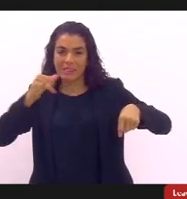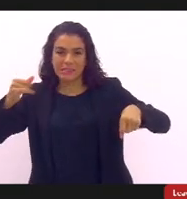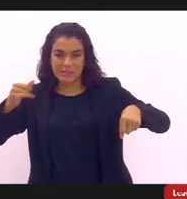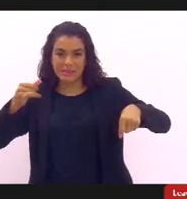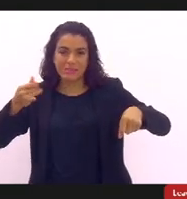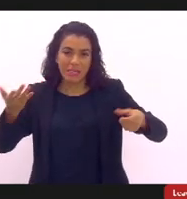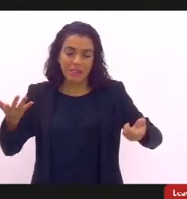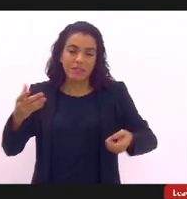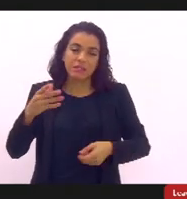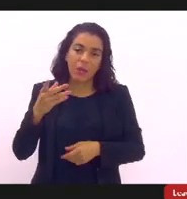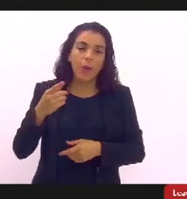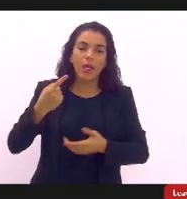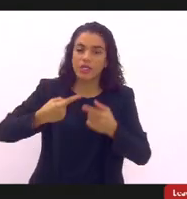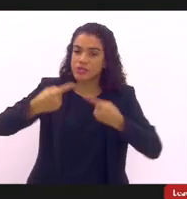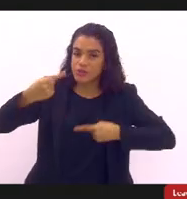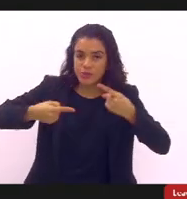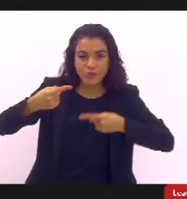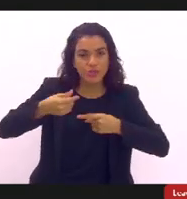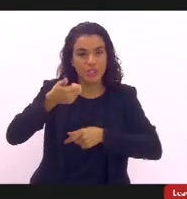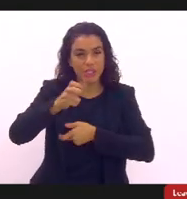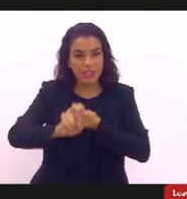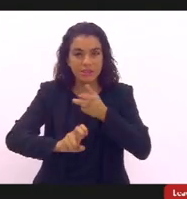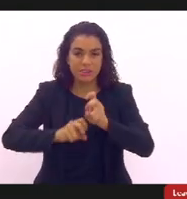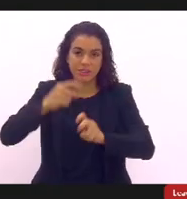discutido quinzenalmente por esse grupo.